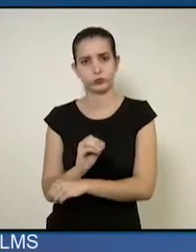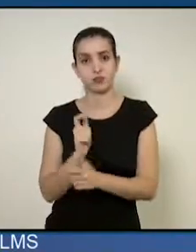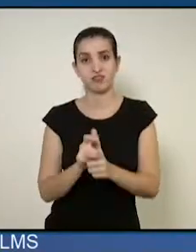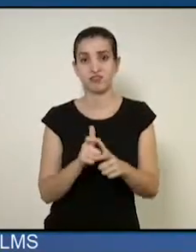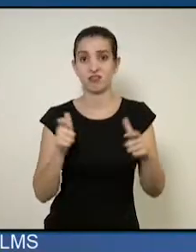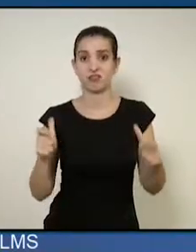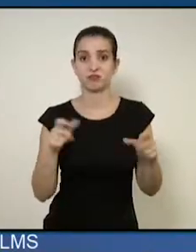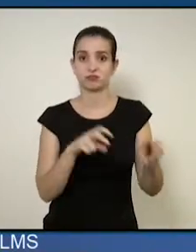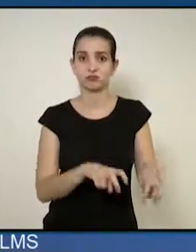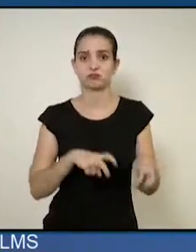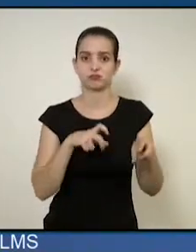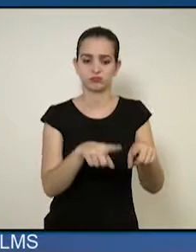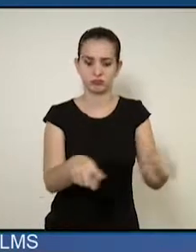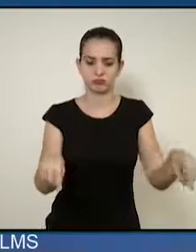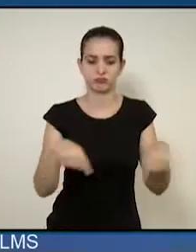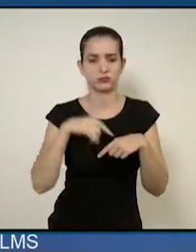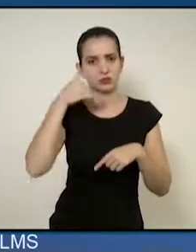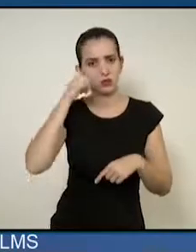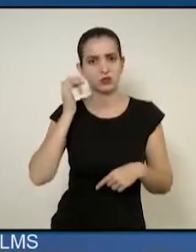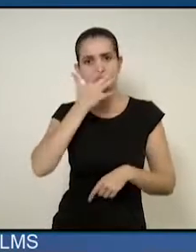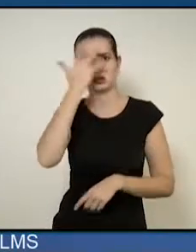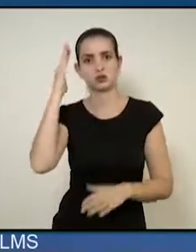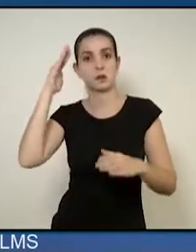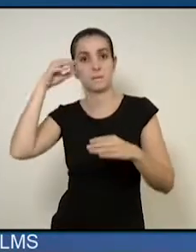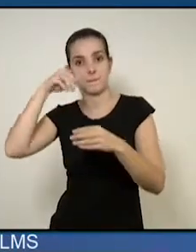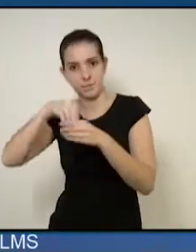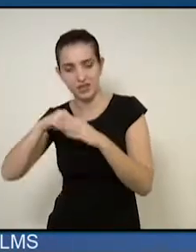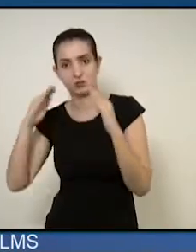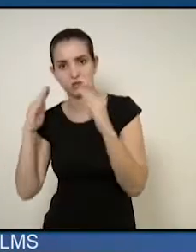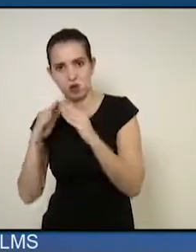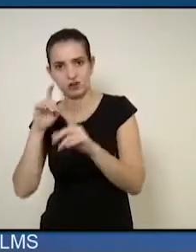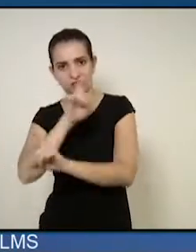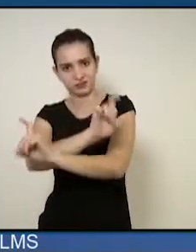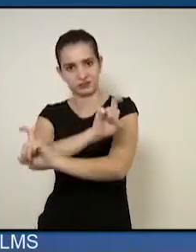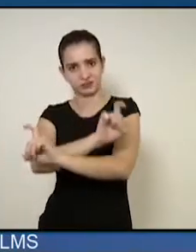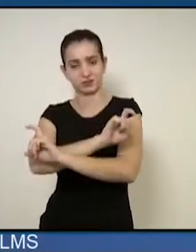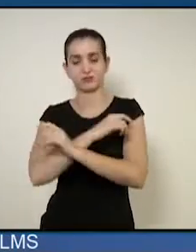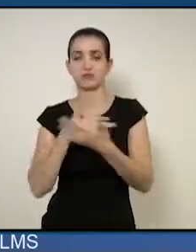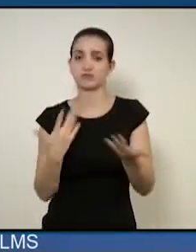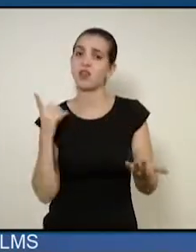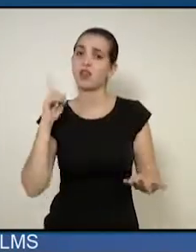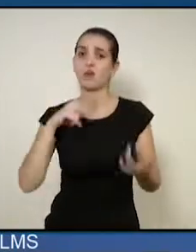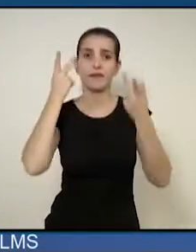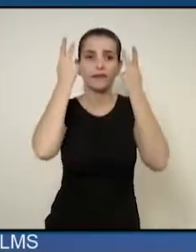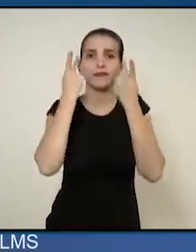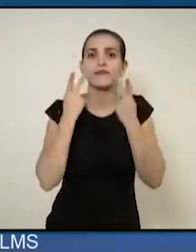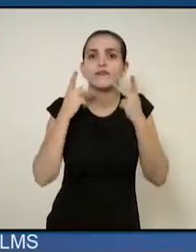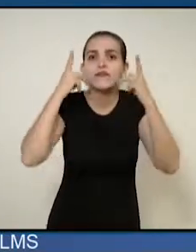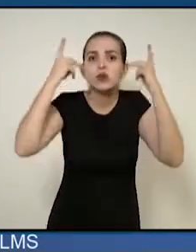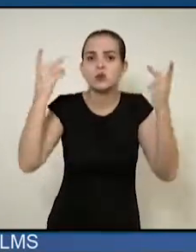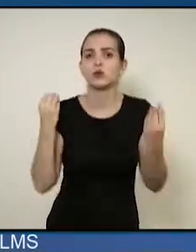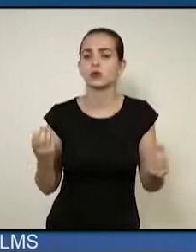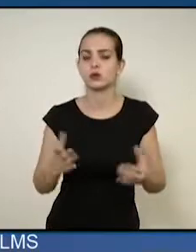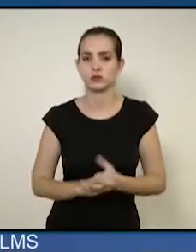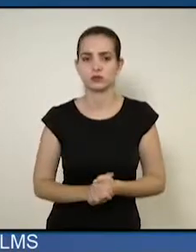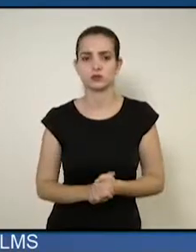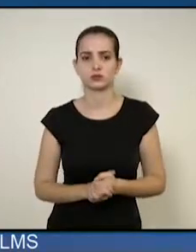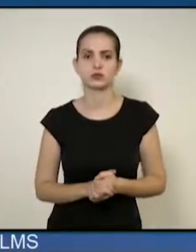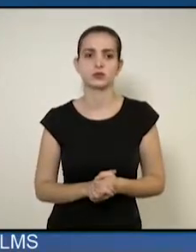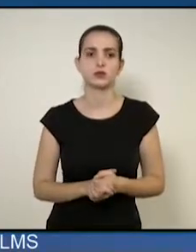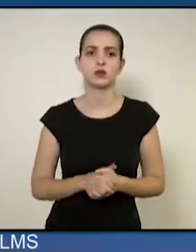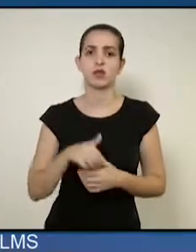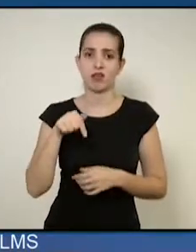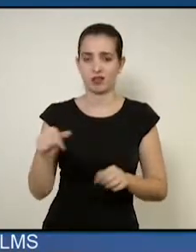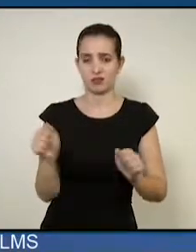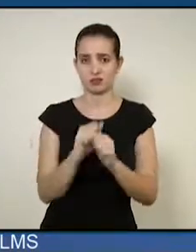propriedades rurais, os assentados. É uma vergonha. Eu falei ontem aqui na minha fala,